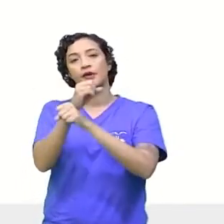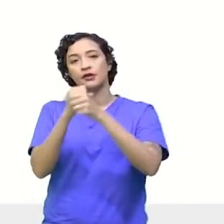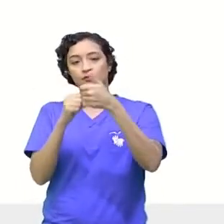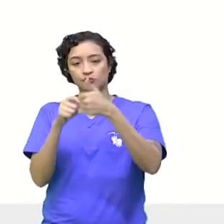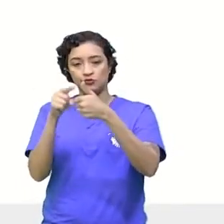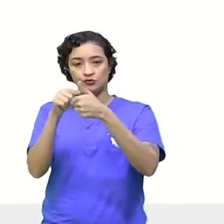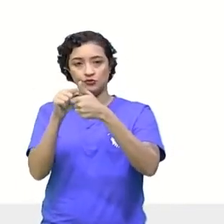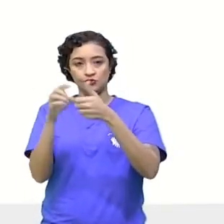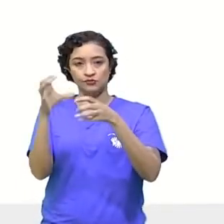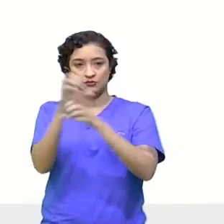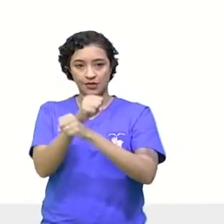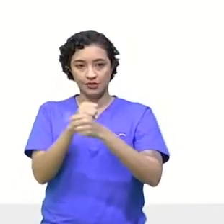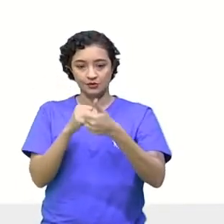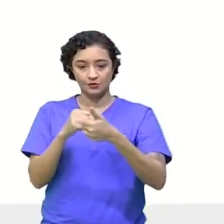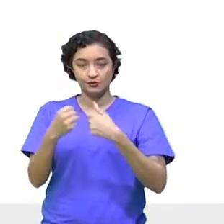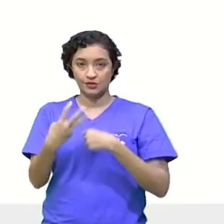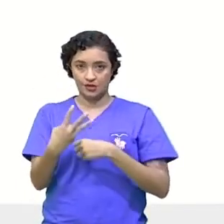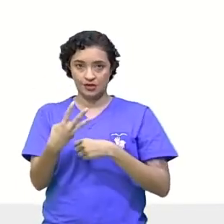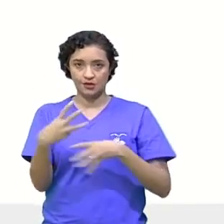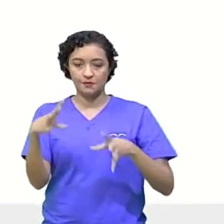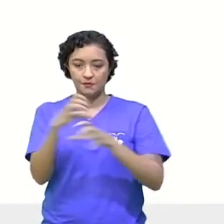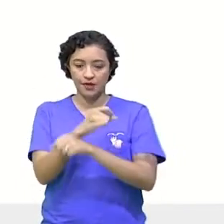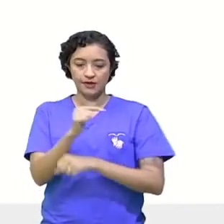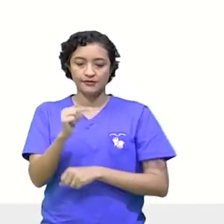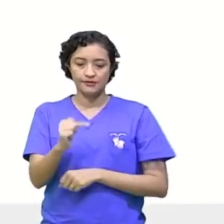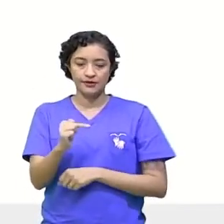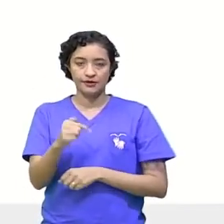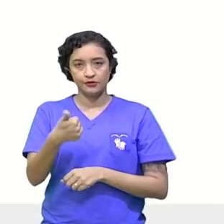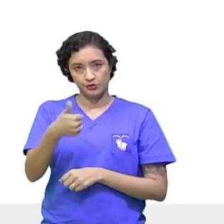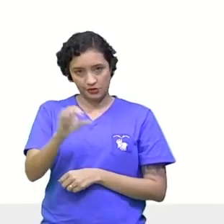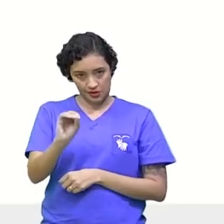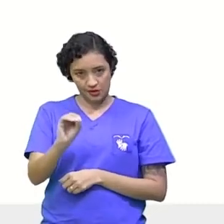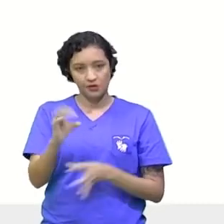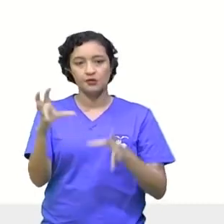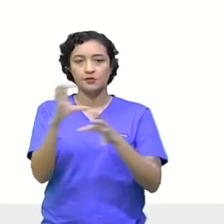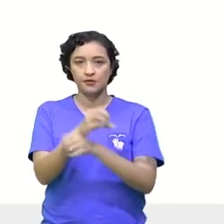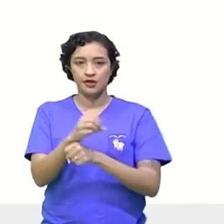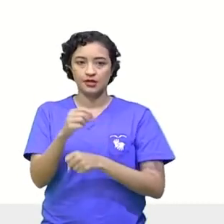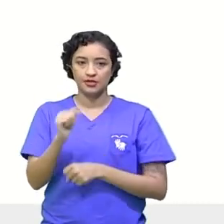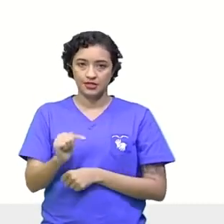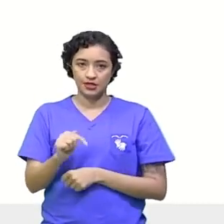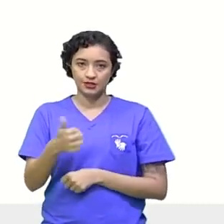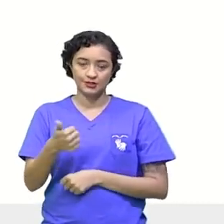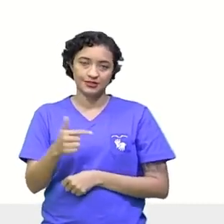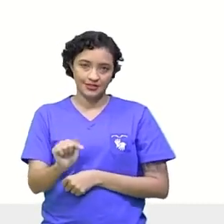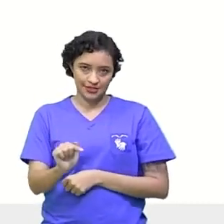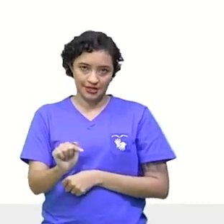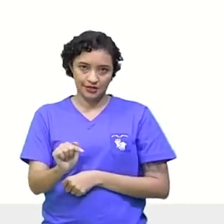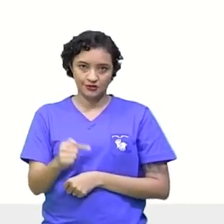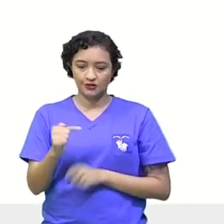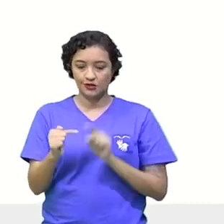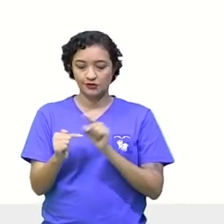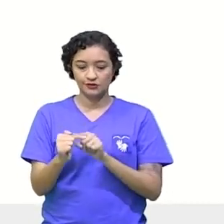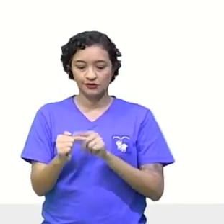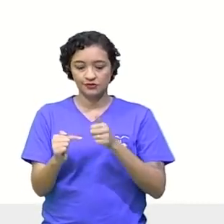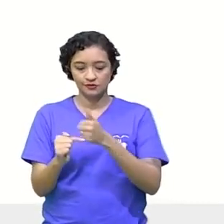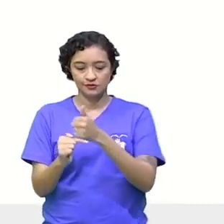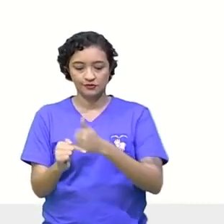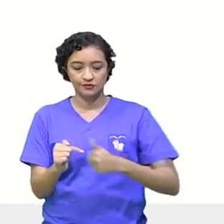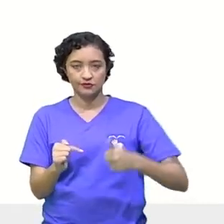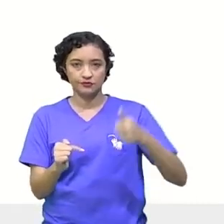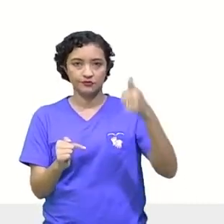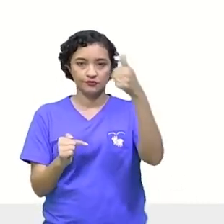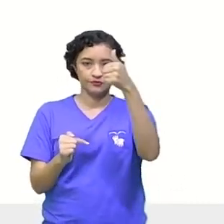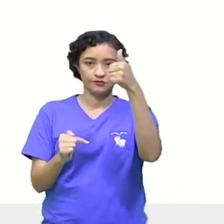mais 1, 3. 3 mais 7, 10. 10 mais 7, 17.